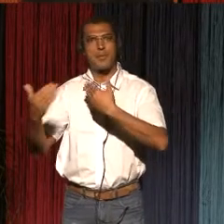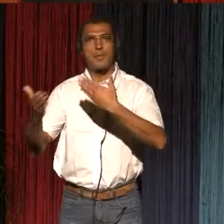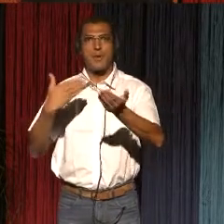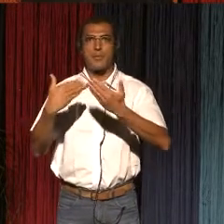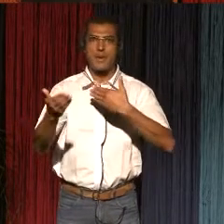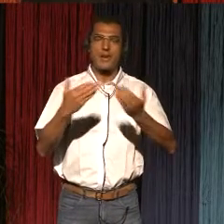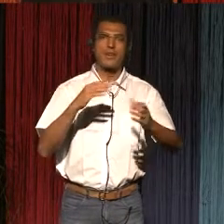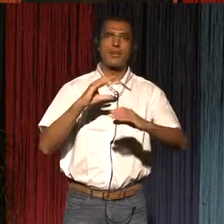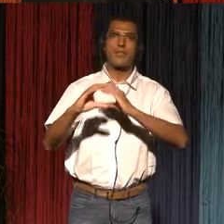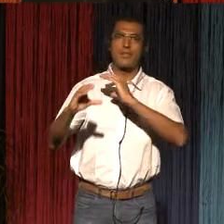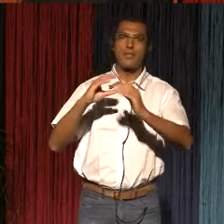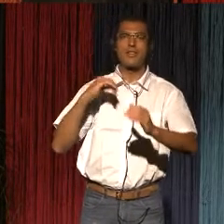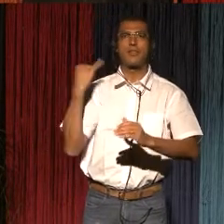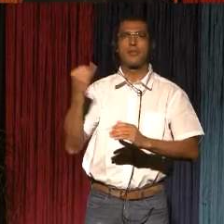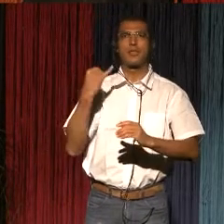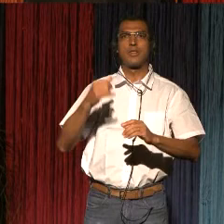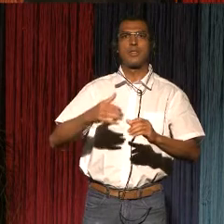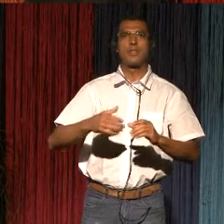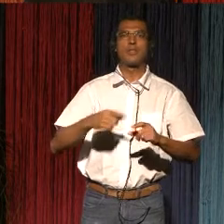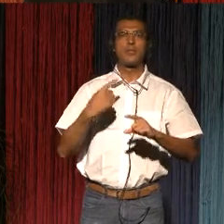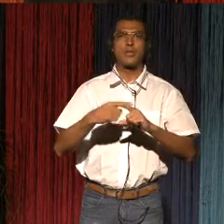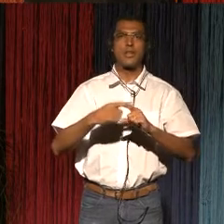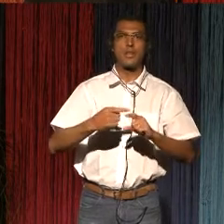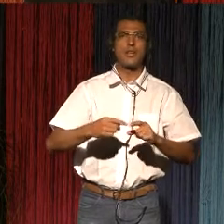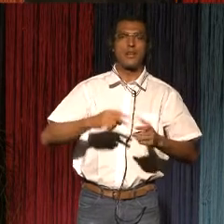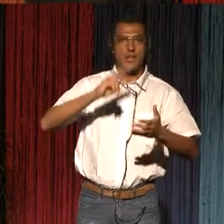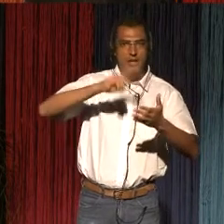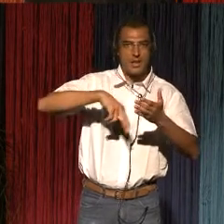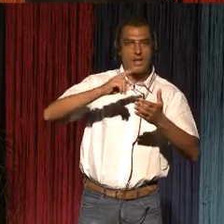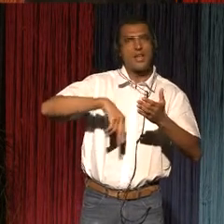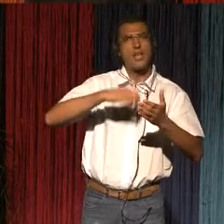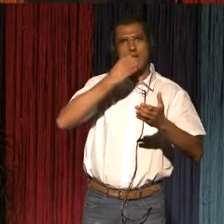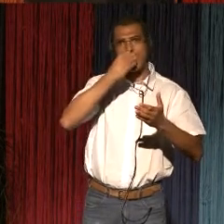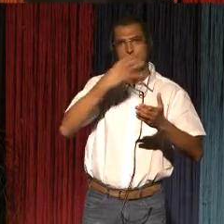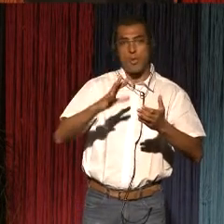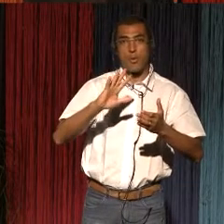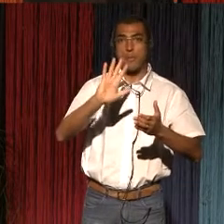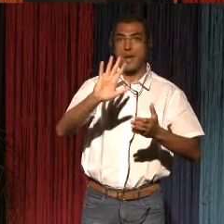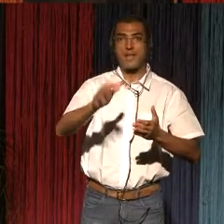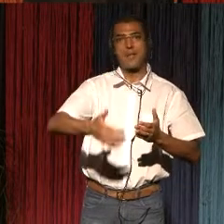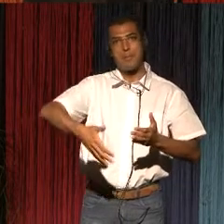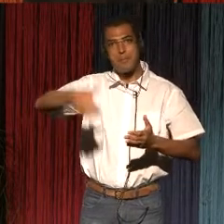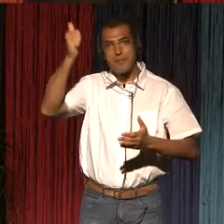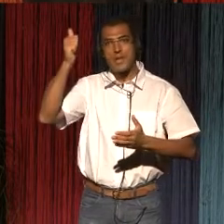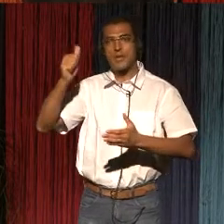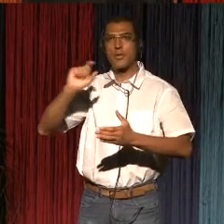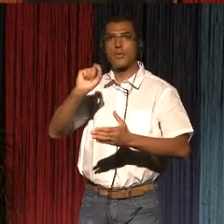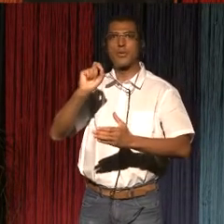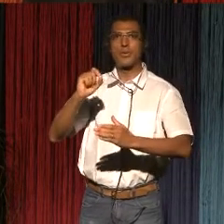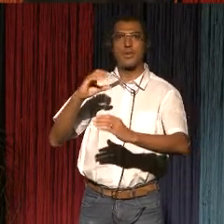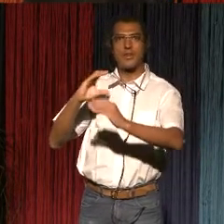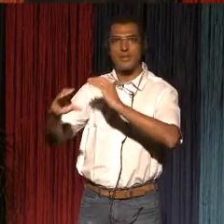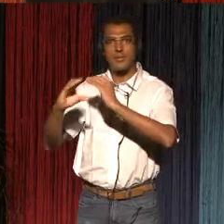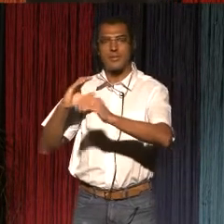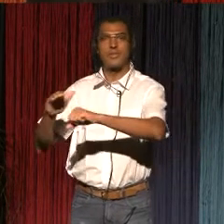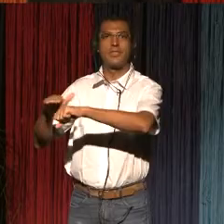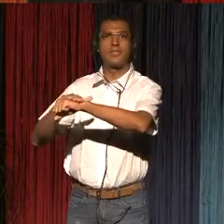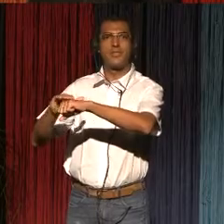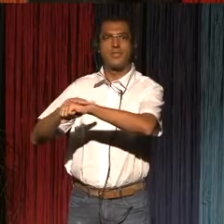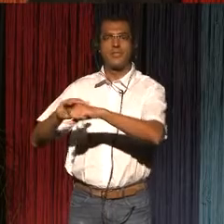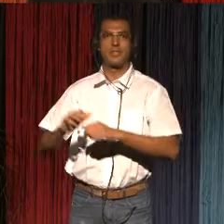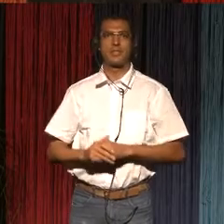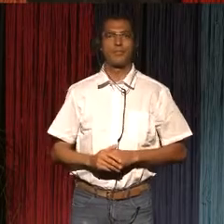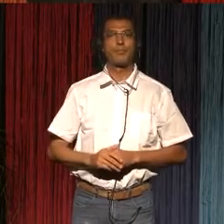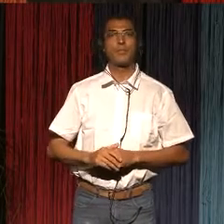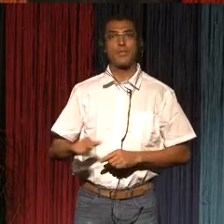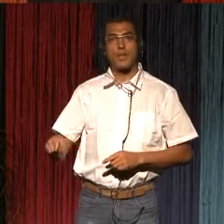si. As crianças precisam de habilidades linguísticas básicas, a linguagem oral, para estarem prontas